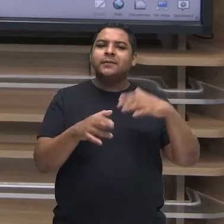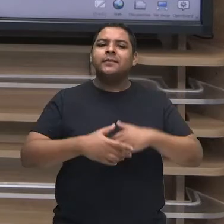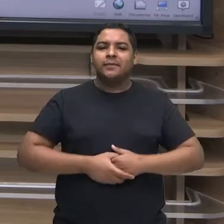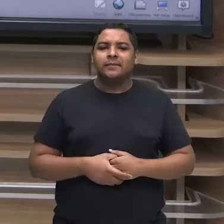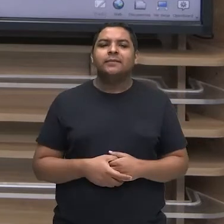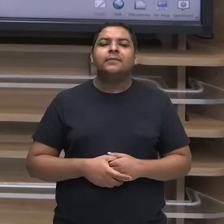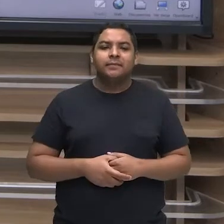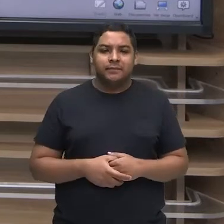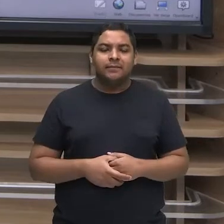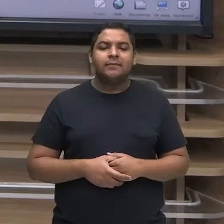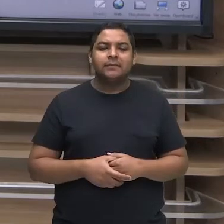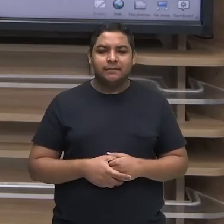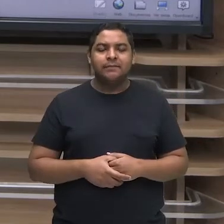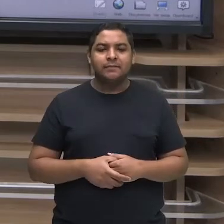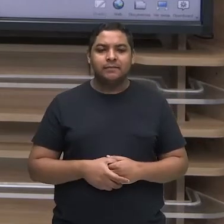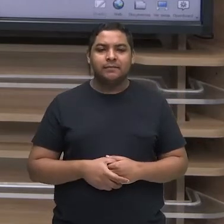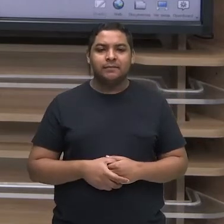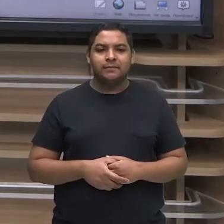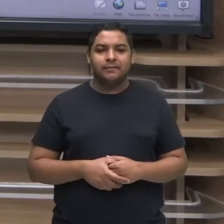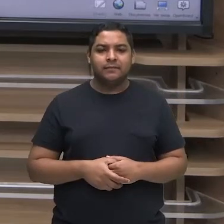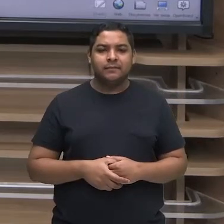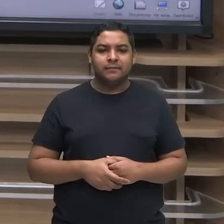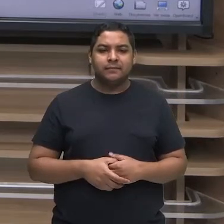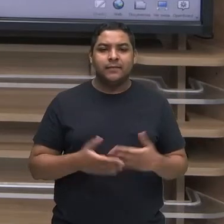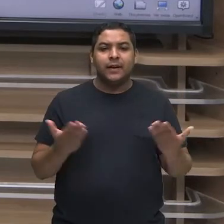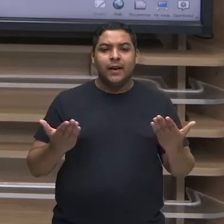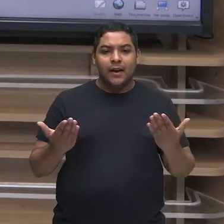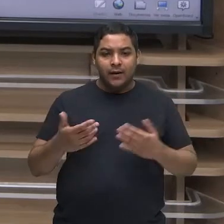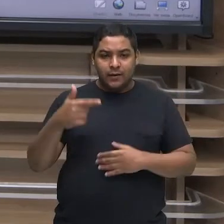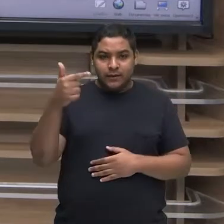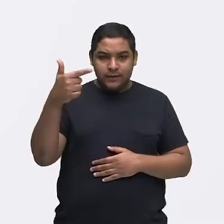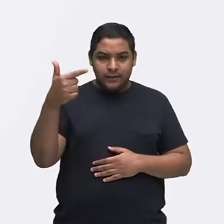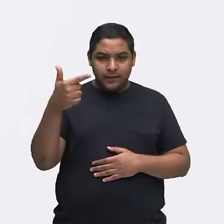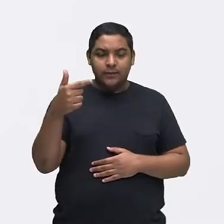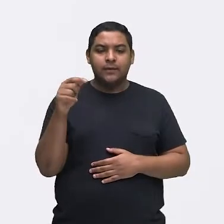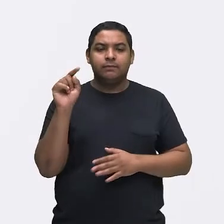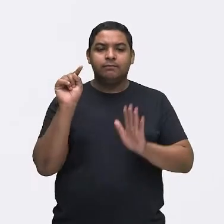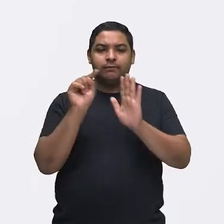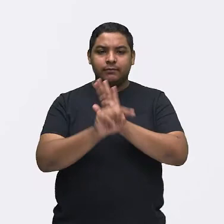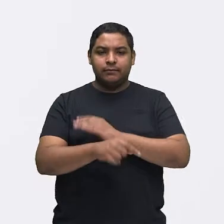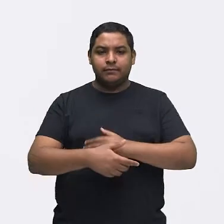colocou a letra B na questão. Agora vamos à nossa segunda questão.